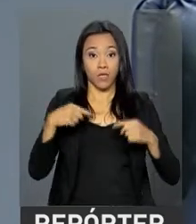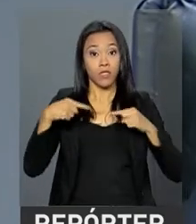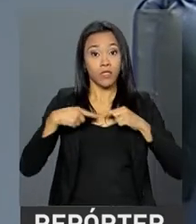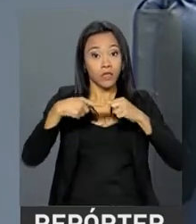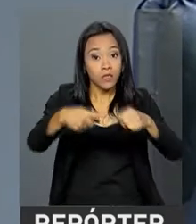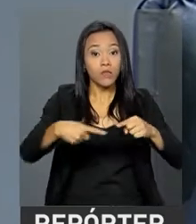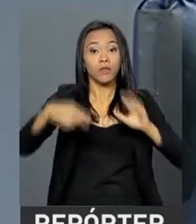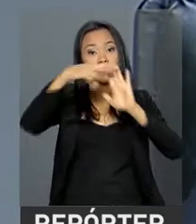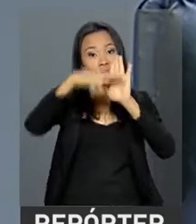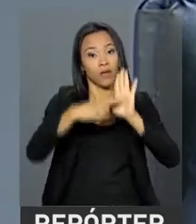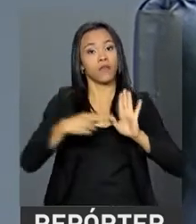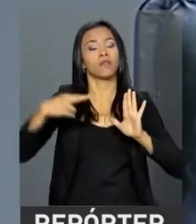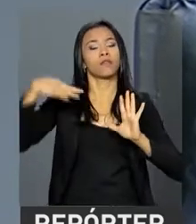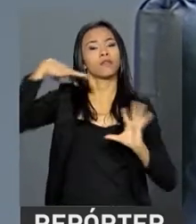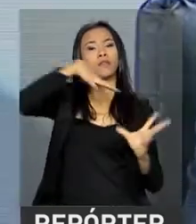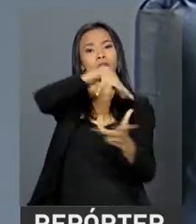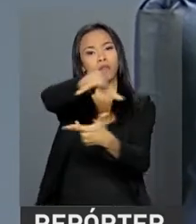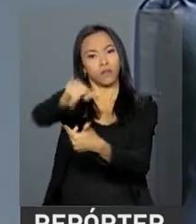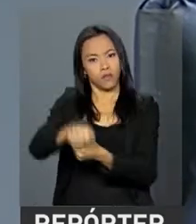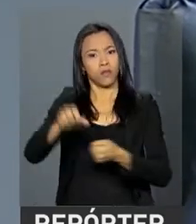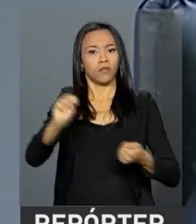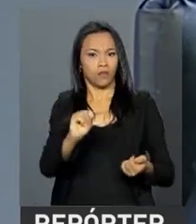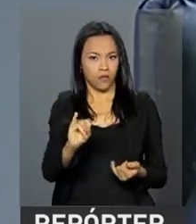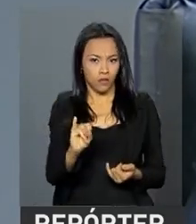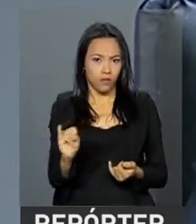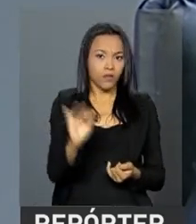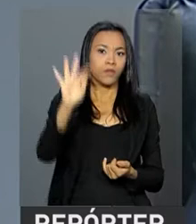ao mesmo tempo assegurando